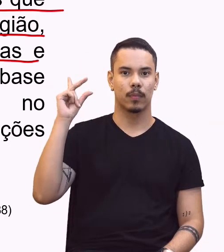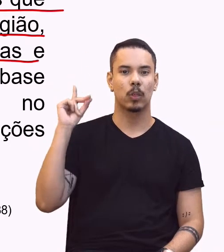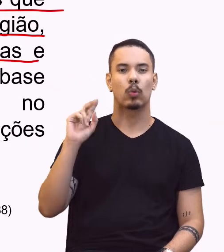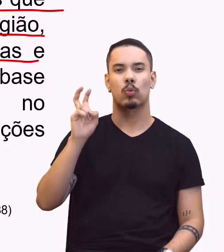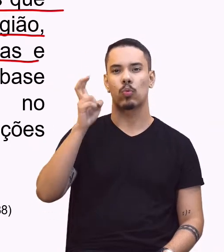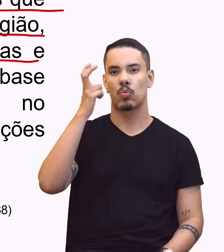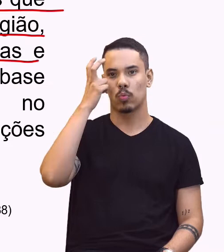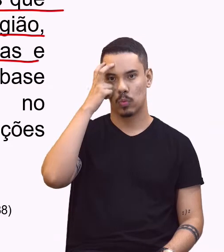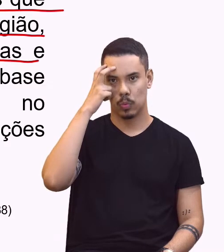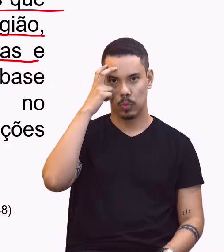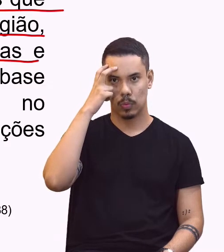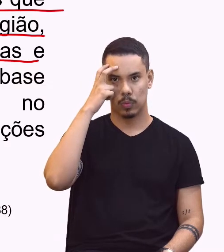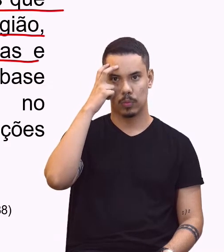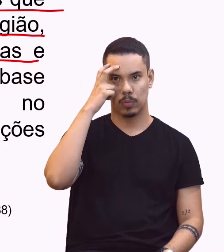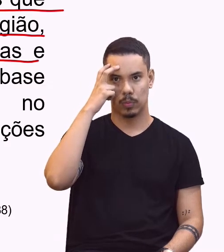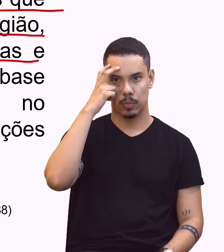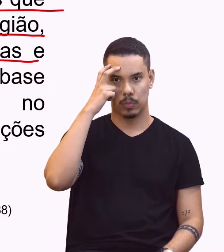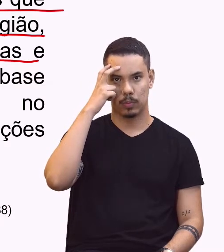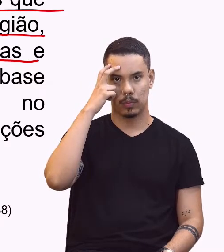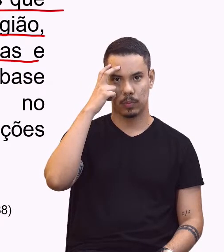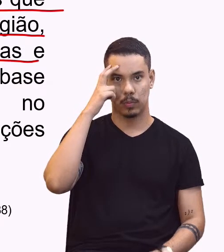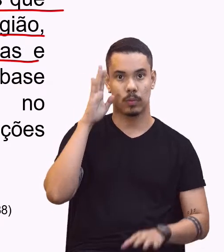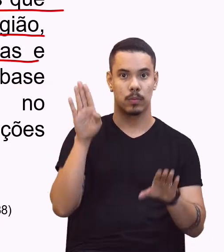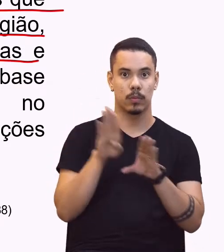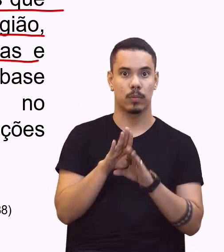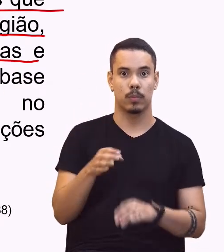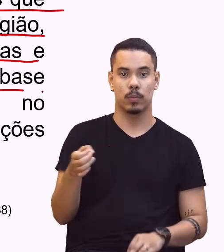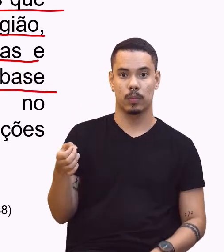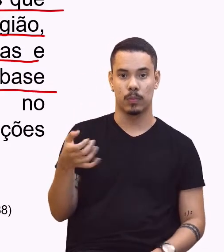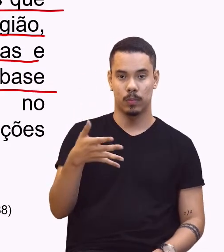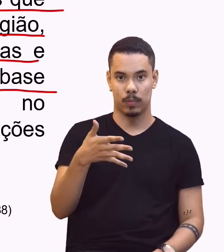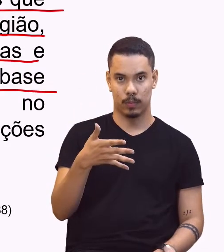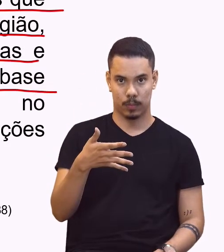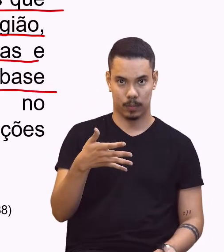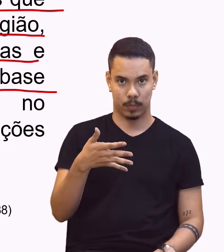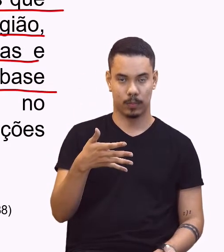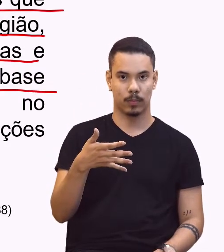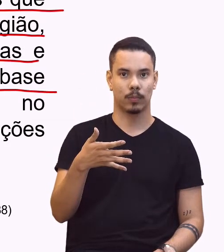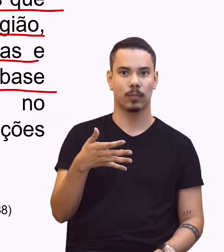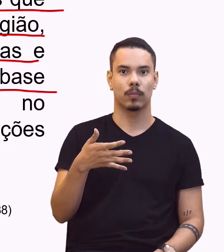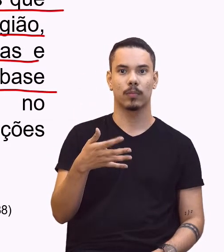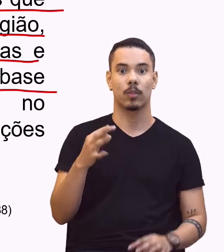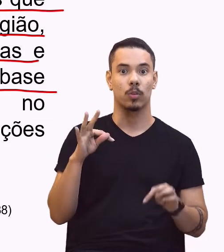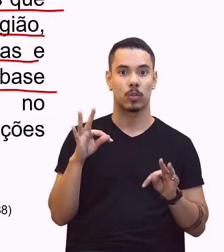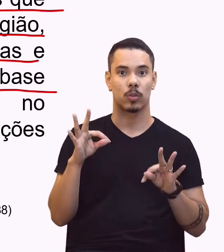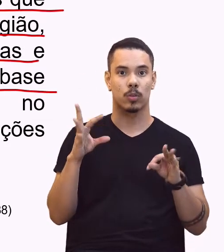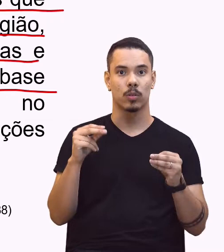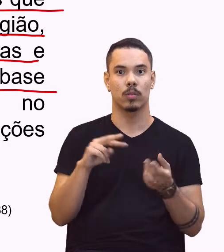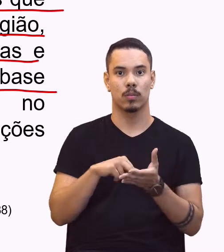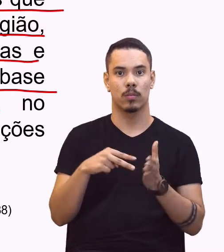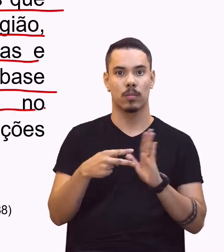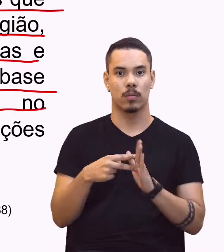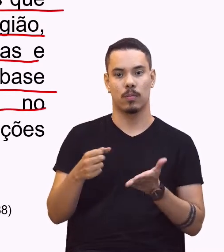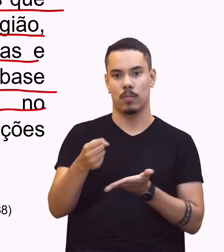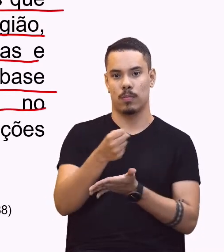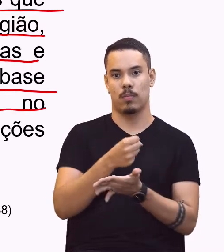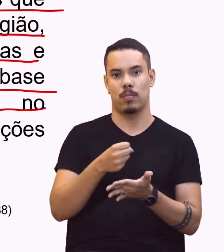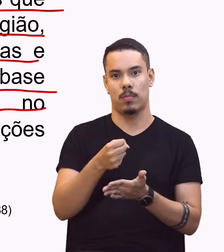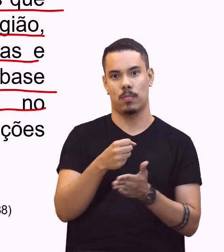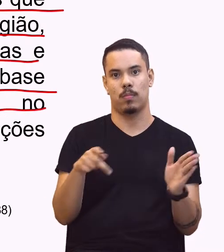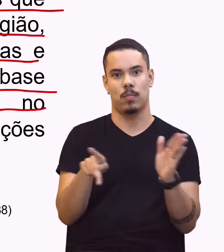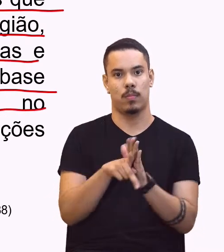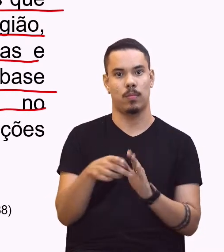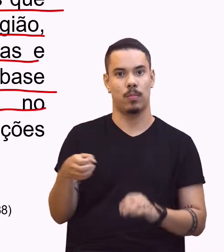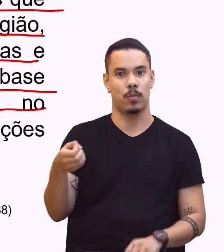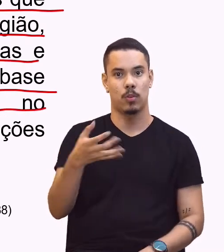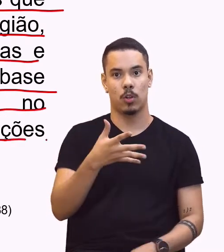culturas antigas e novas. E isso tudo constitui a base para novas